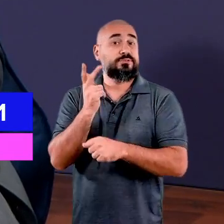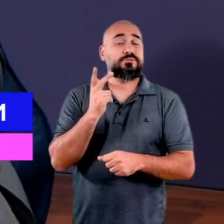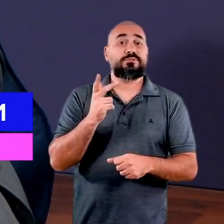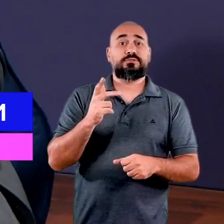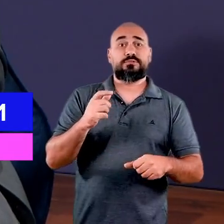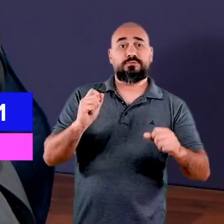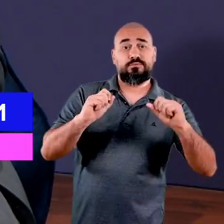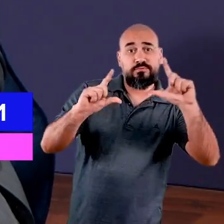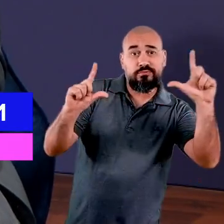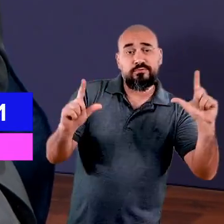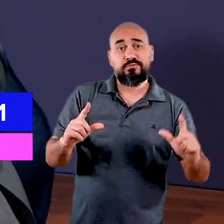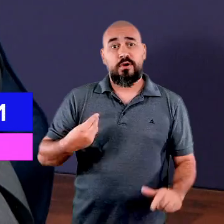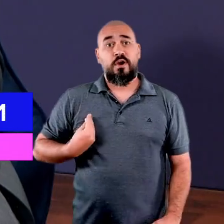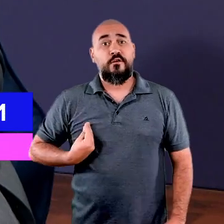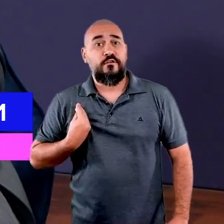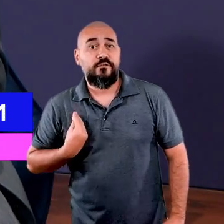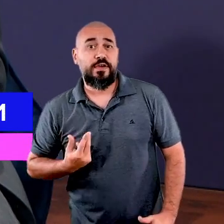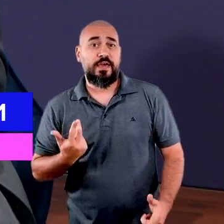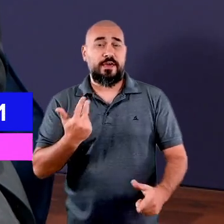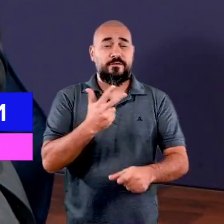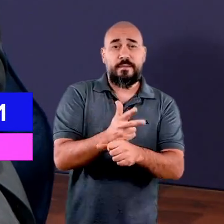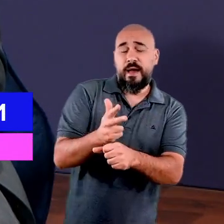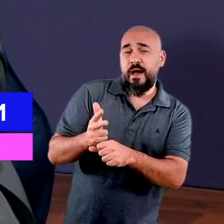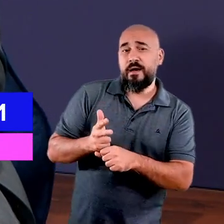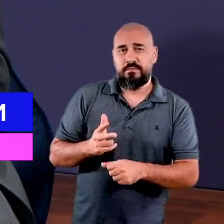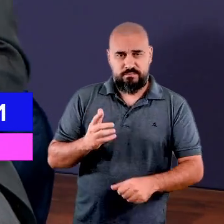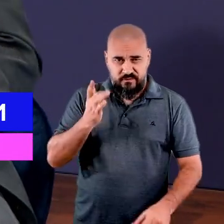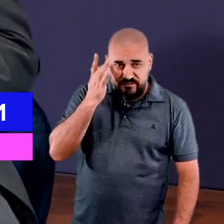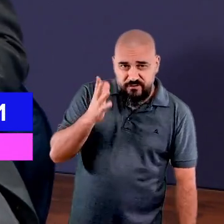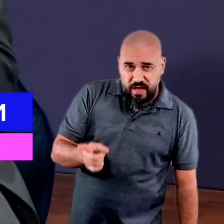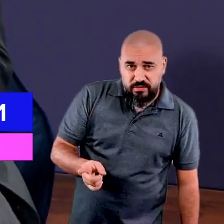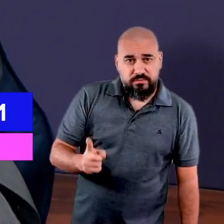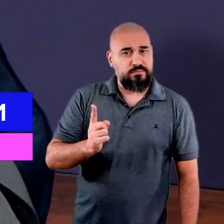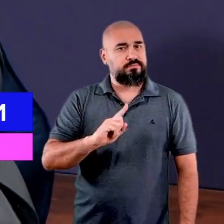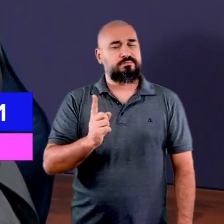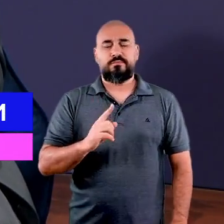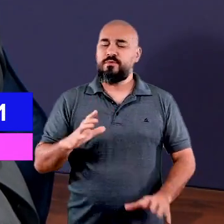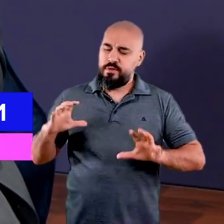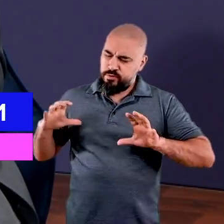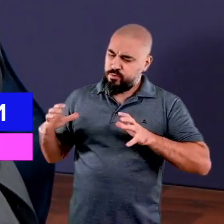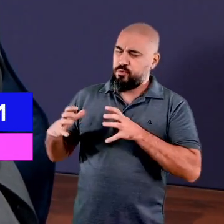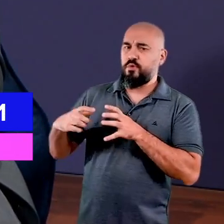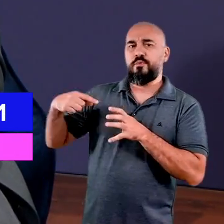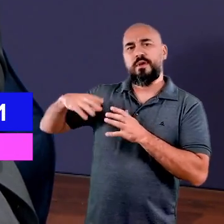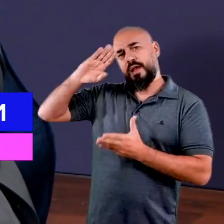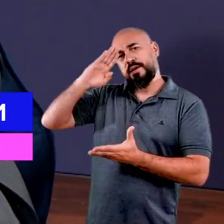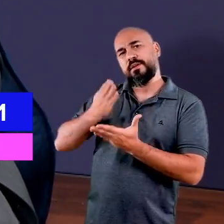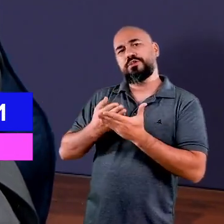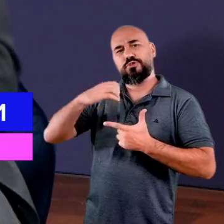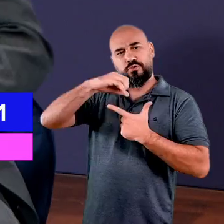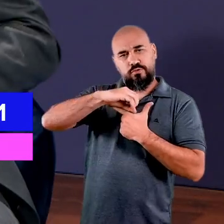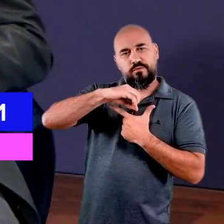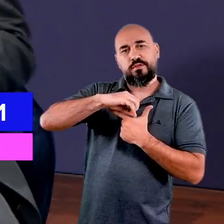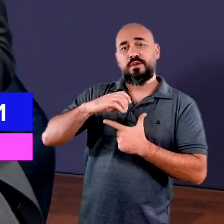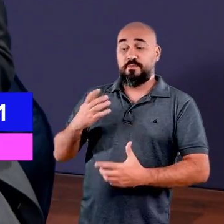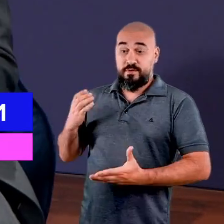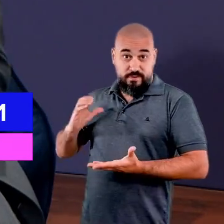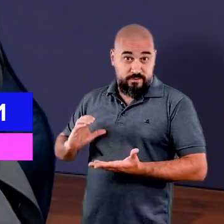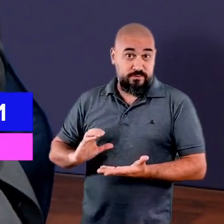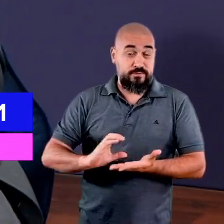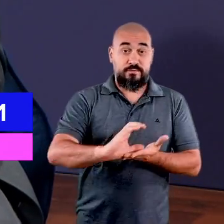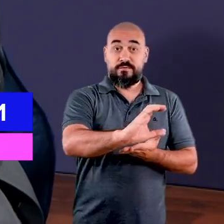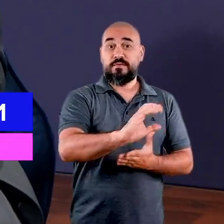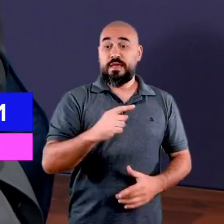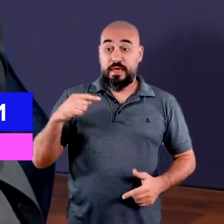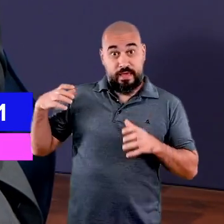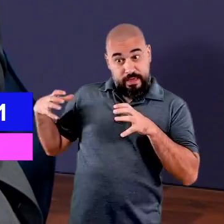custoso, mas os anjos da esperança são aqueles que estão juntos nessa missão, porque acreditam no Novo Tempo, porque são parte